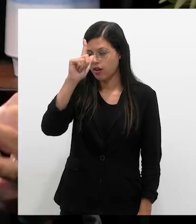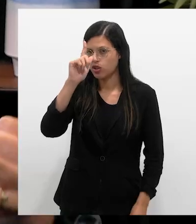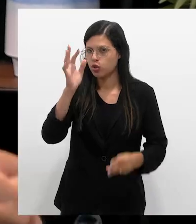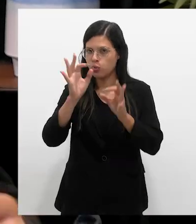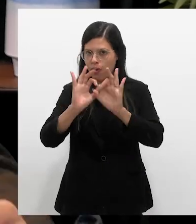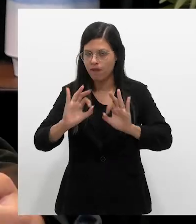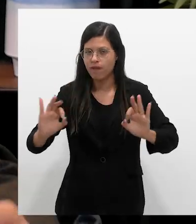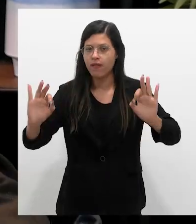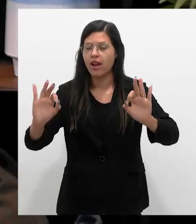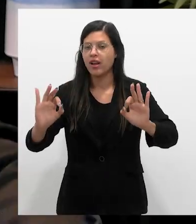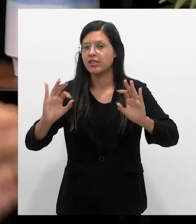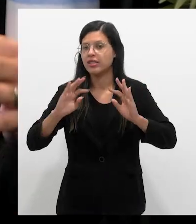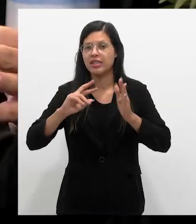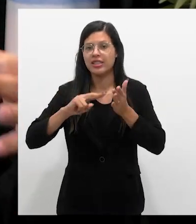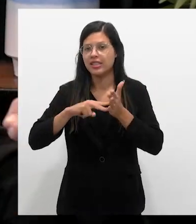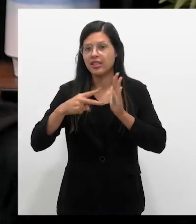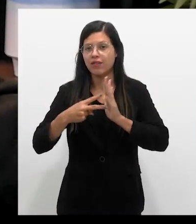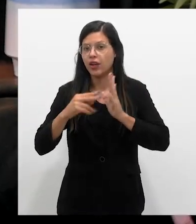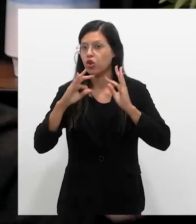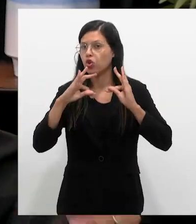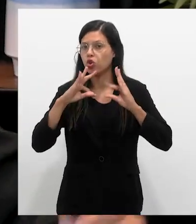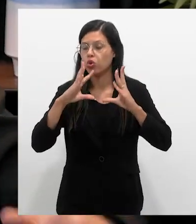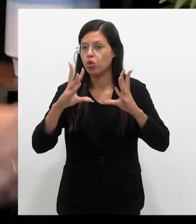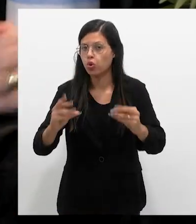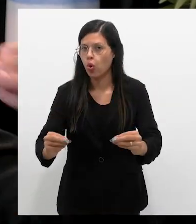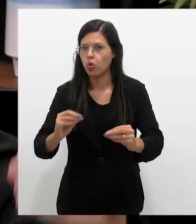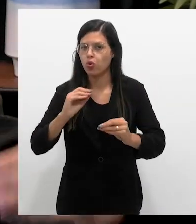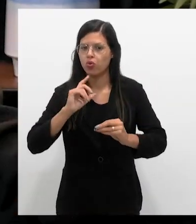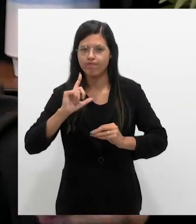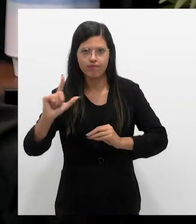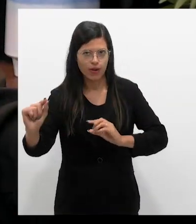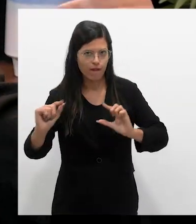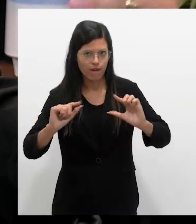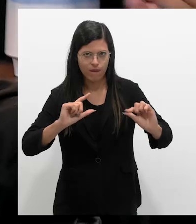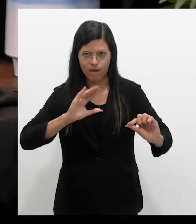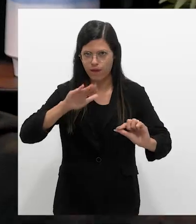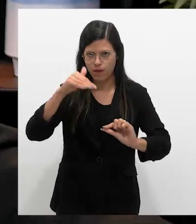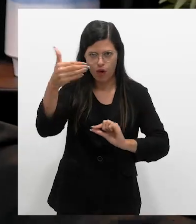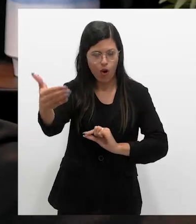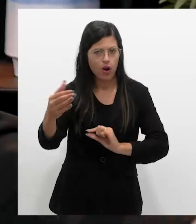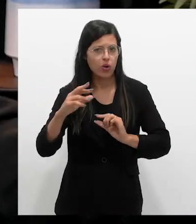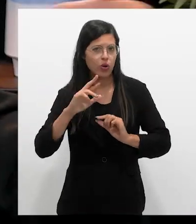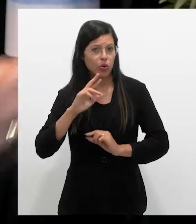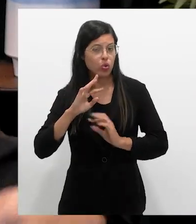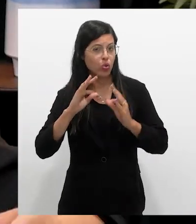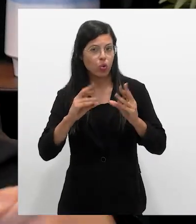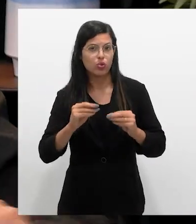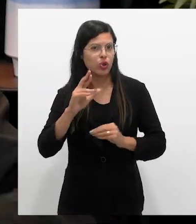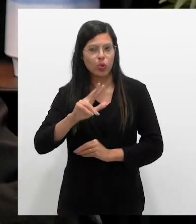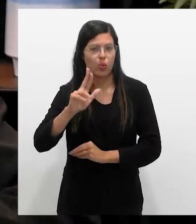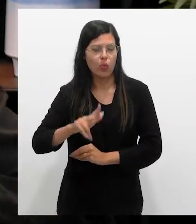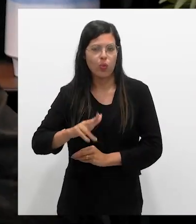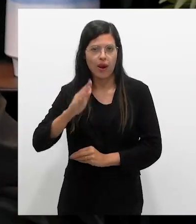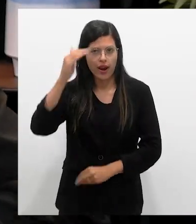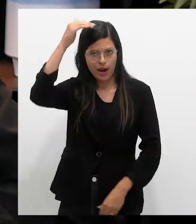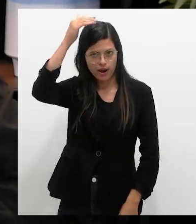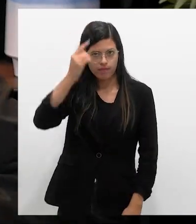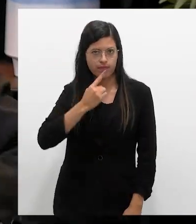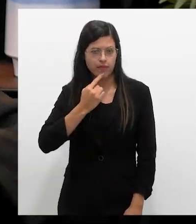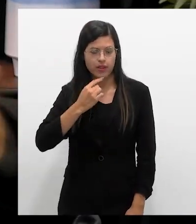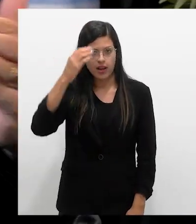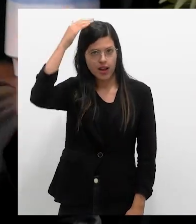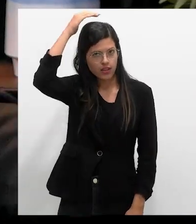Extra omnes. Todos para fora, ou seja, todos que não são cardeais, eleitores, devem